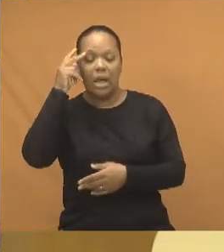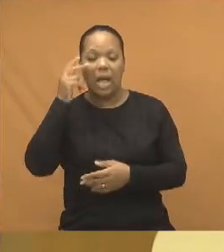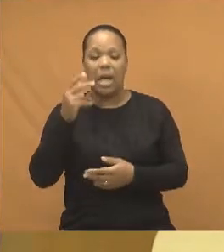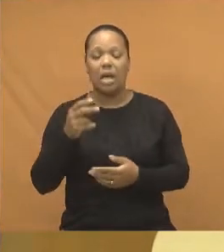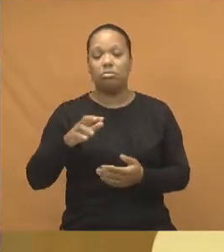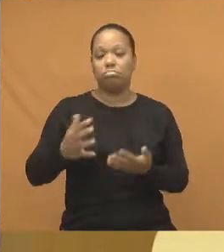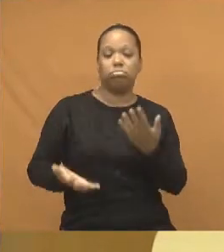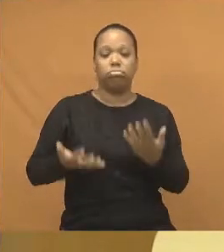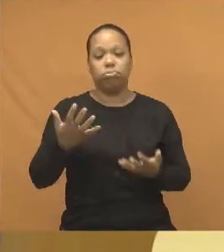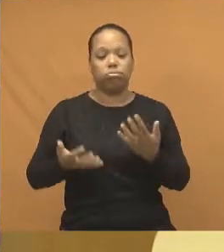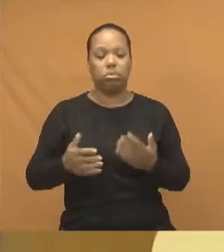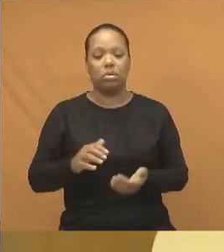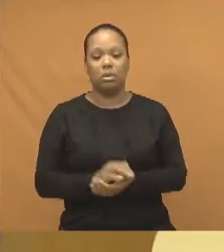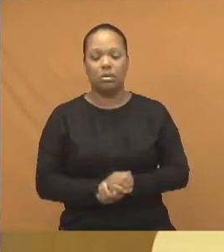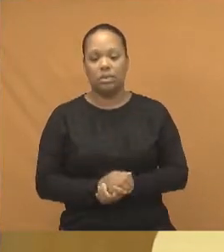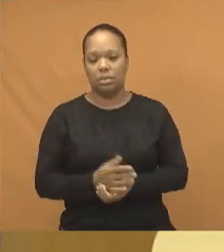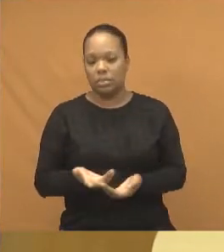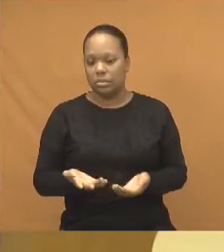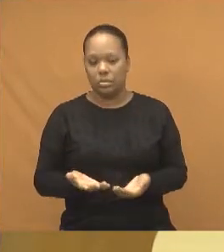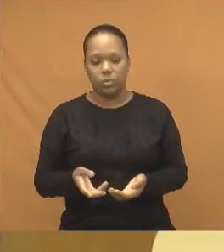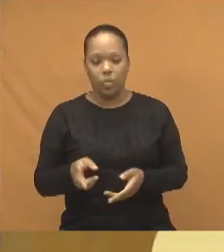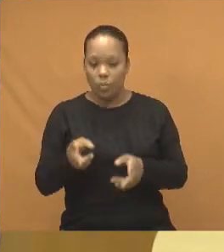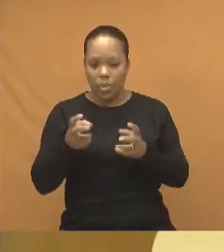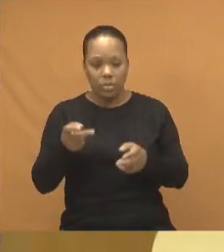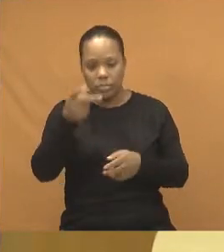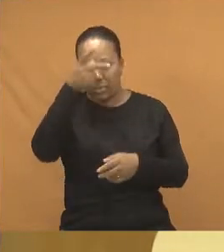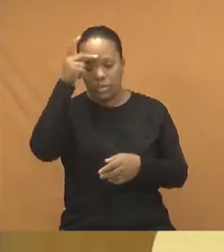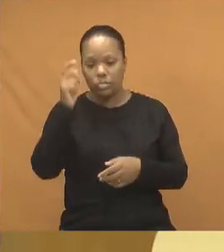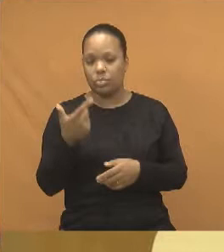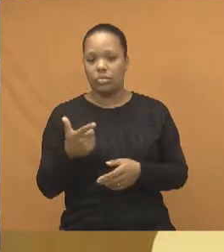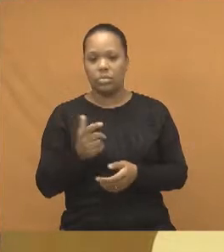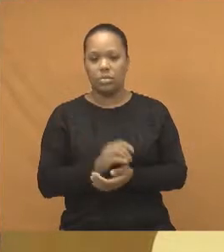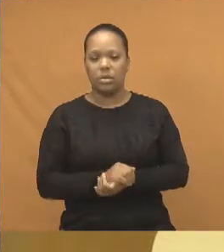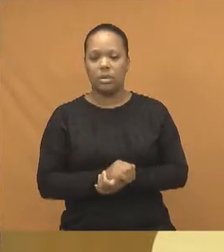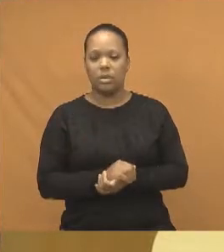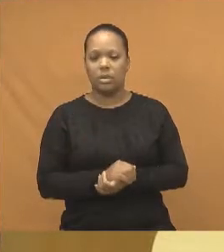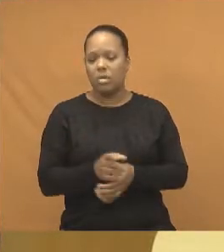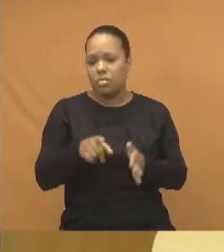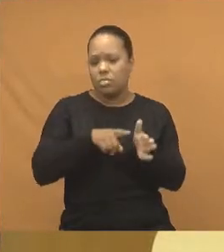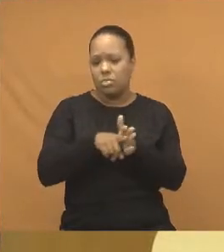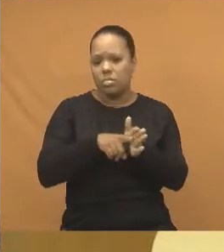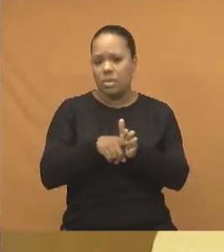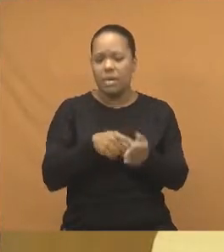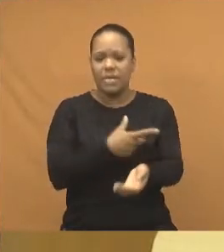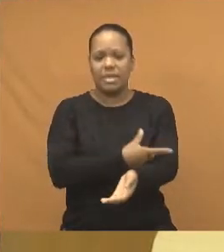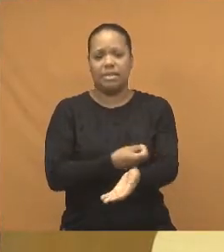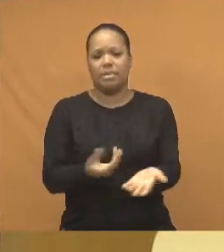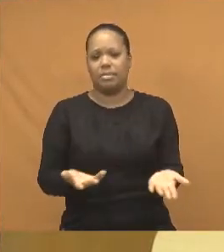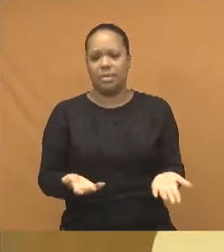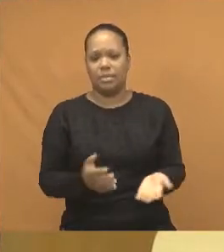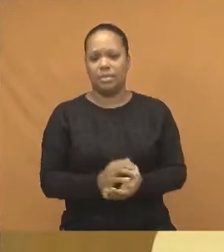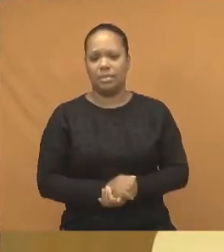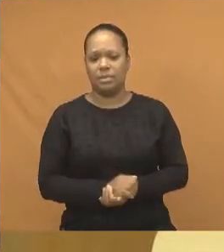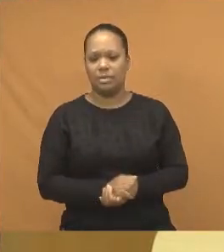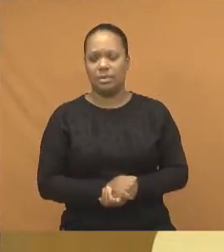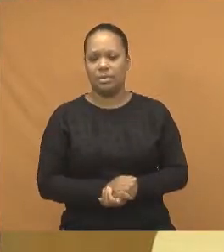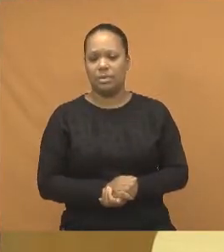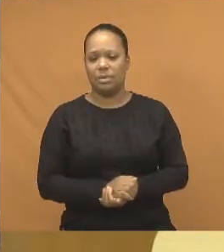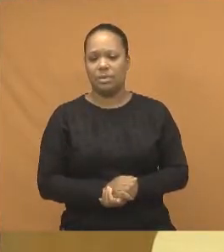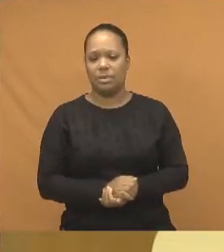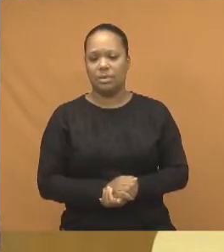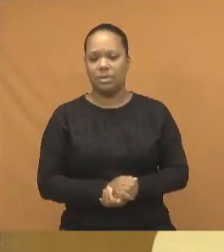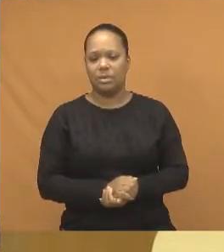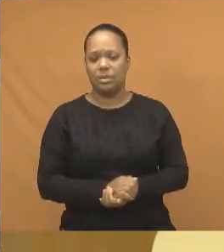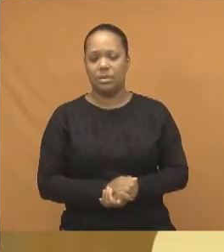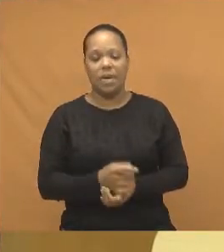está descompensado ou não. E mesmo assim, para você fazer um diagnóstico, ele vai ter que fazer o exame. Então você não vai poder